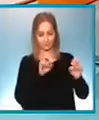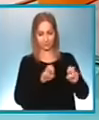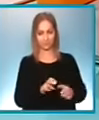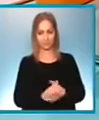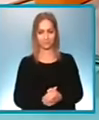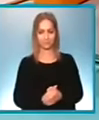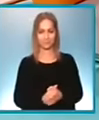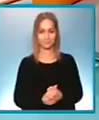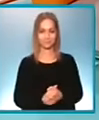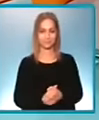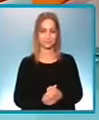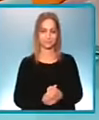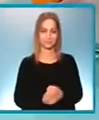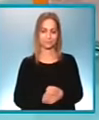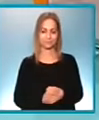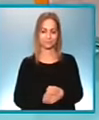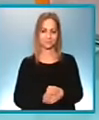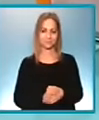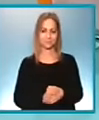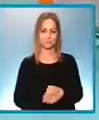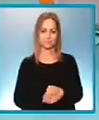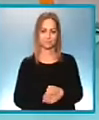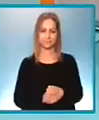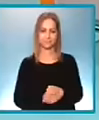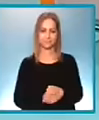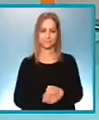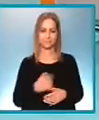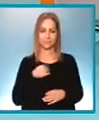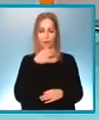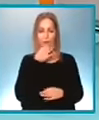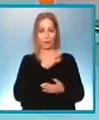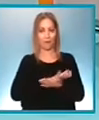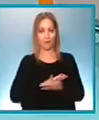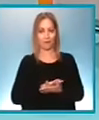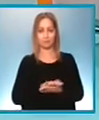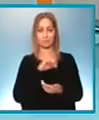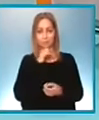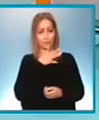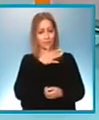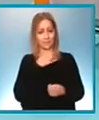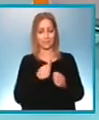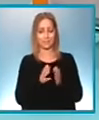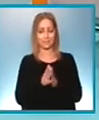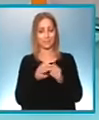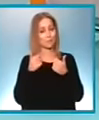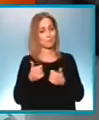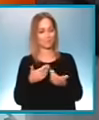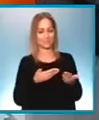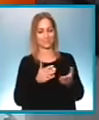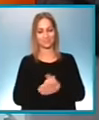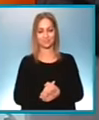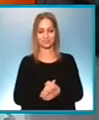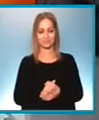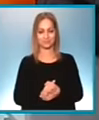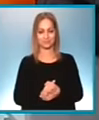sentar. Com licença. Então. Eu não vou dizer nada. Porquê? Pode dizer tudo, Maia. Tão bom. Ver-te.